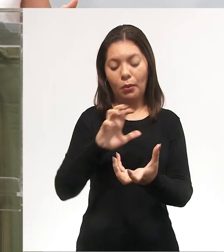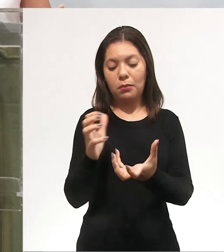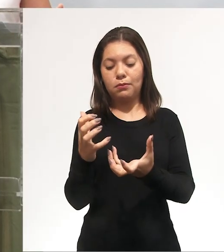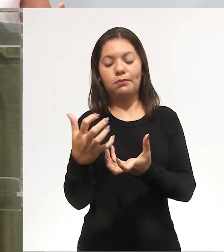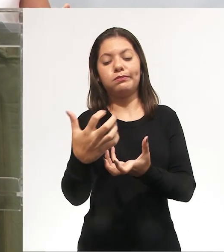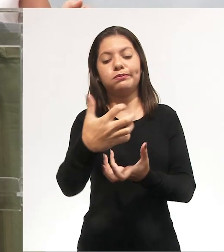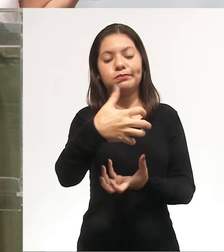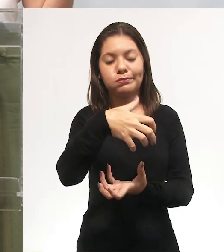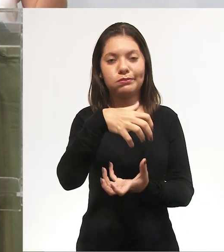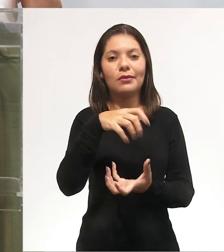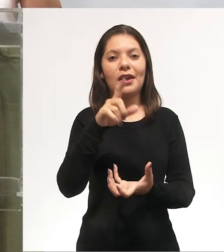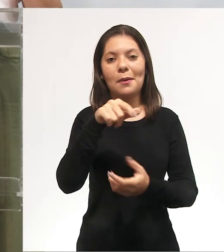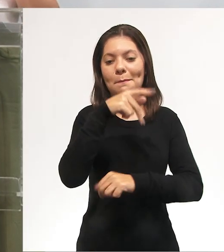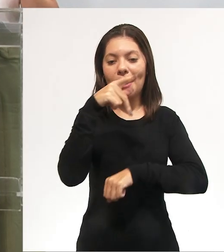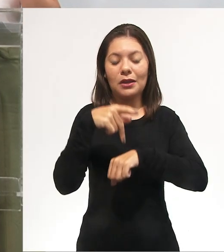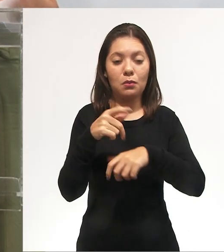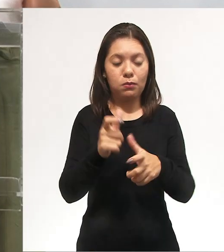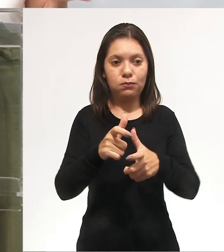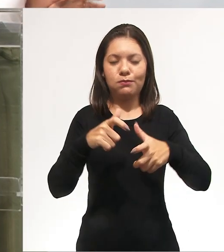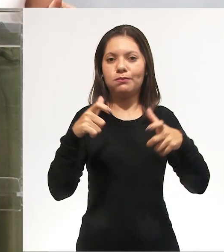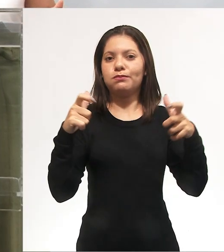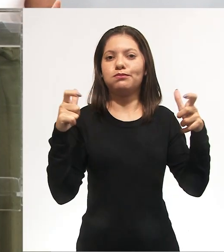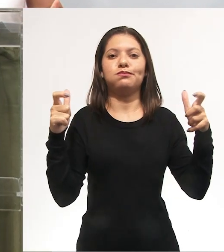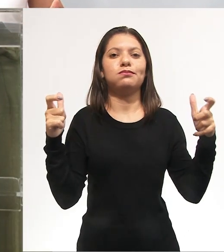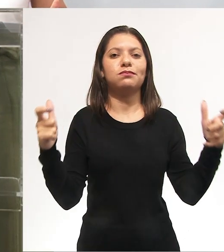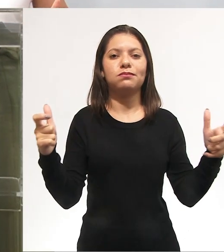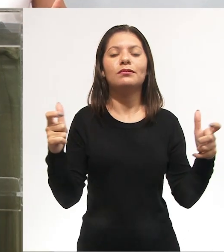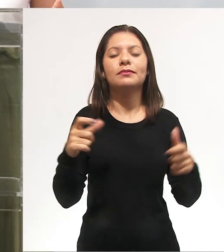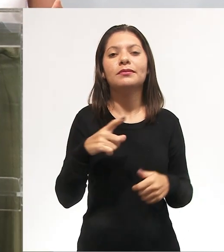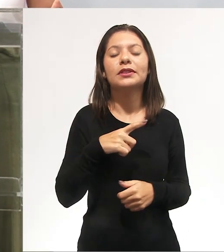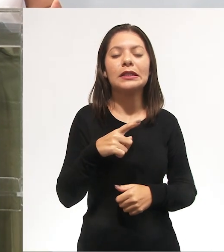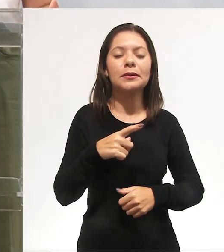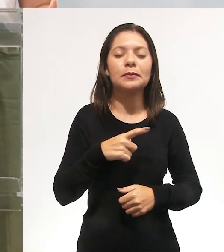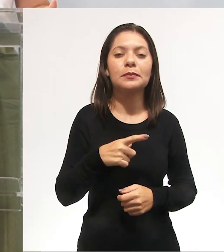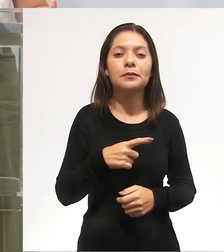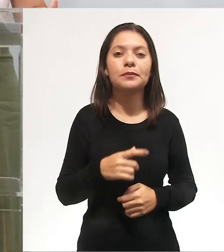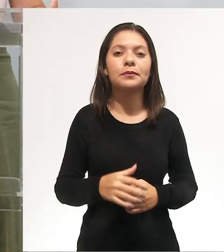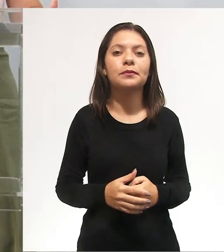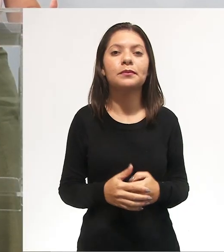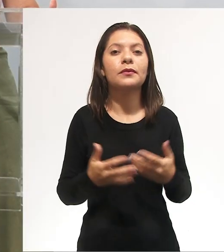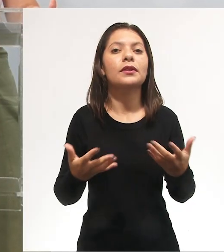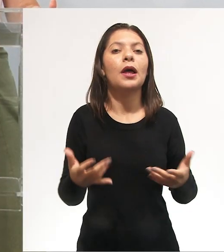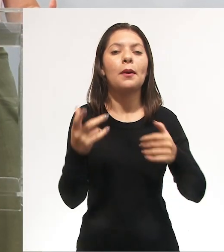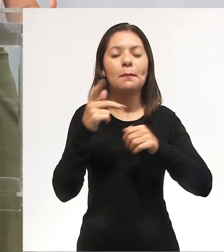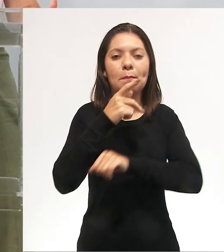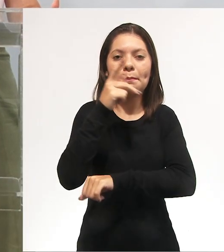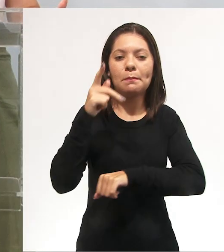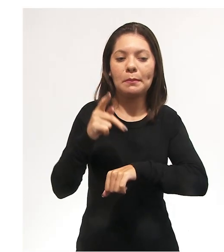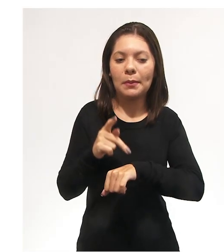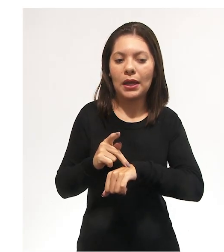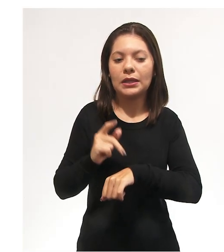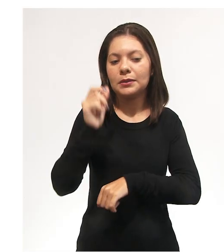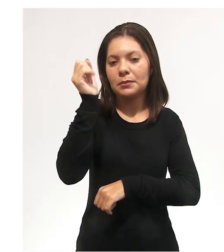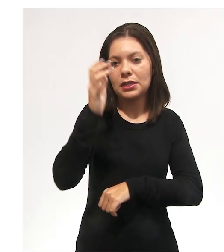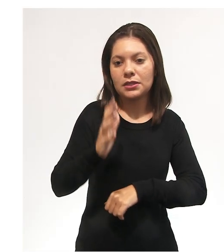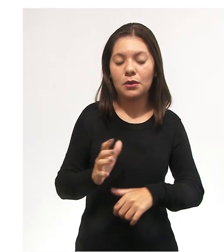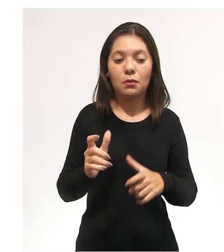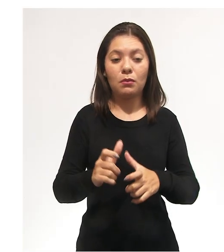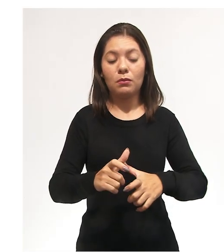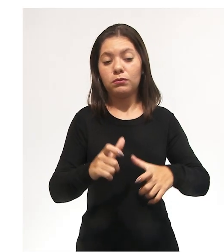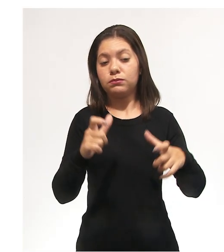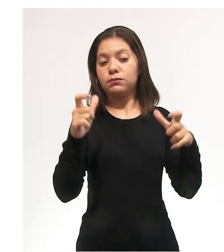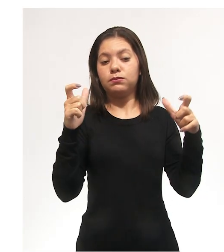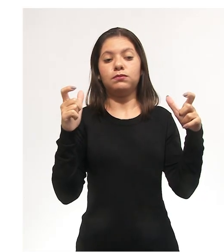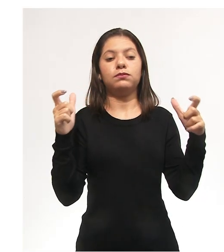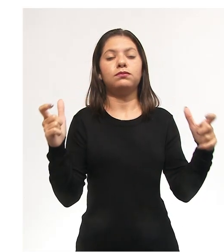Brasil, quantos países caberiam, né, dentro do Brasil? Então, um país de uma imensidão gigante,